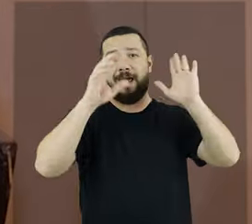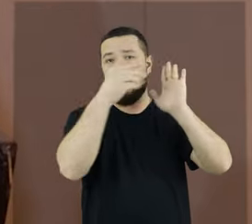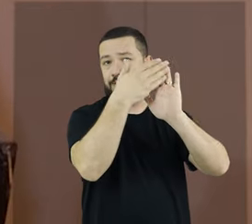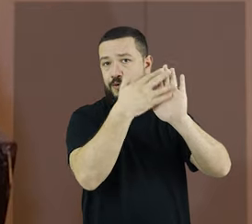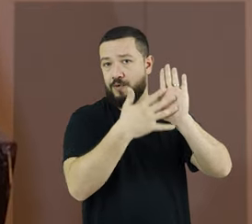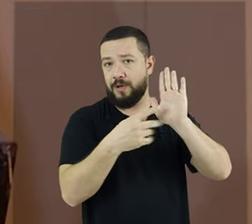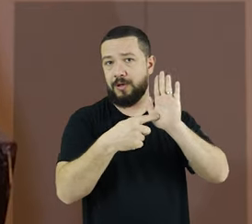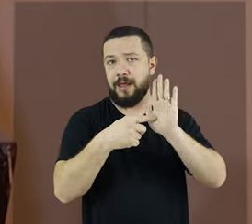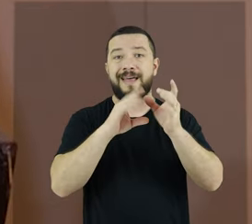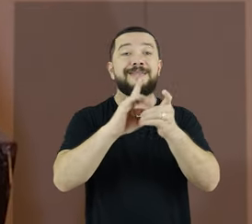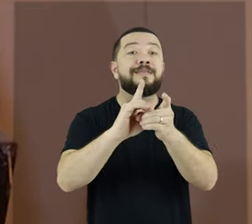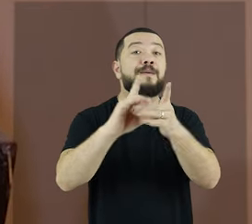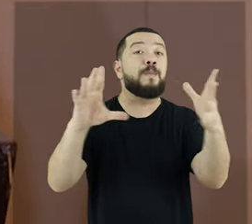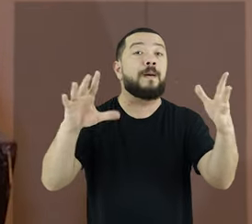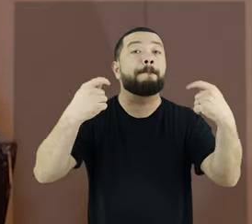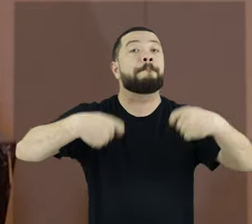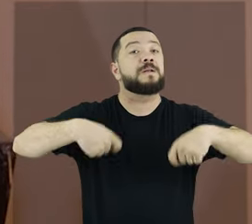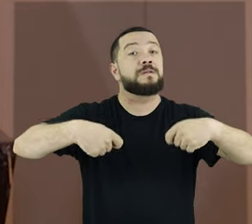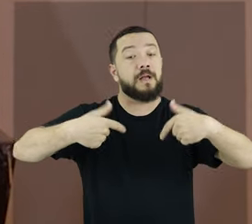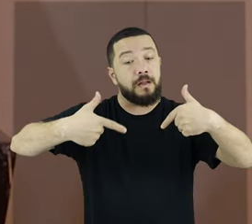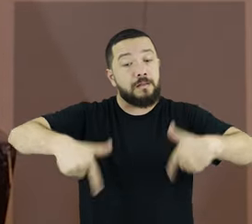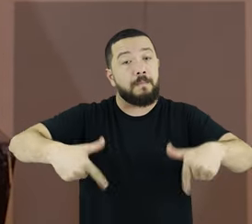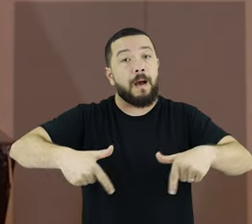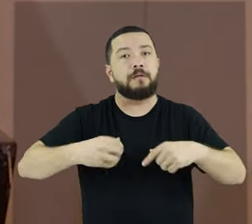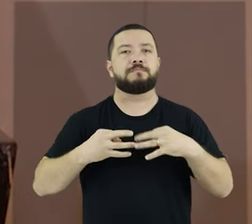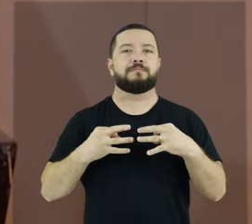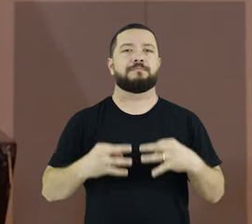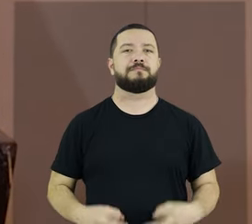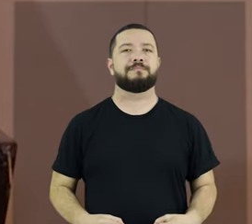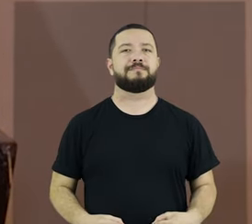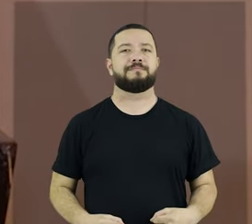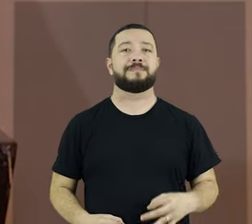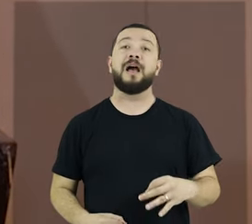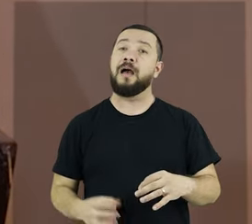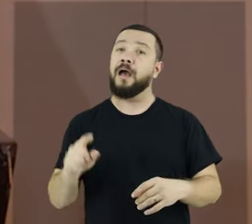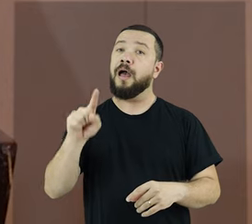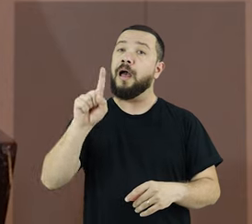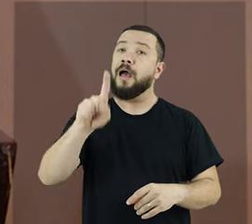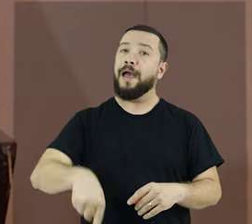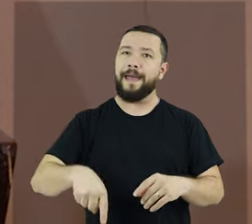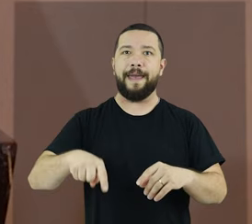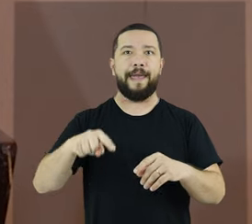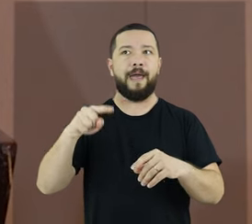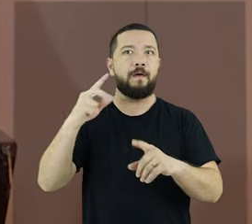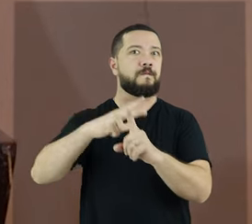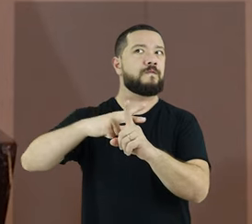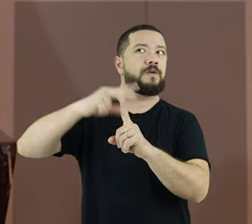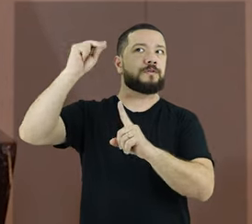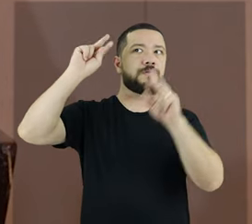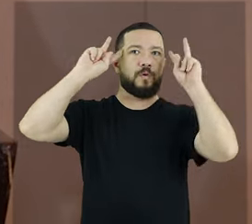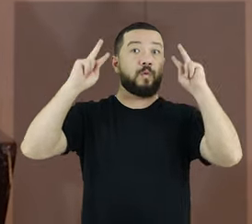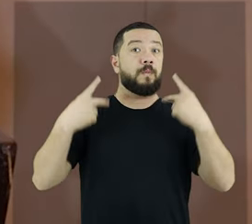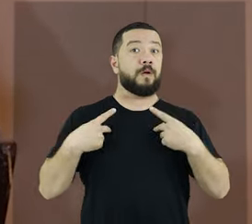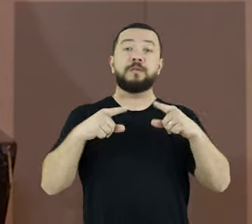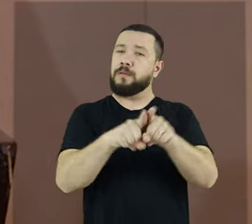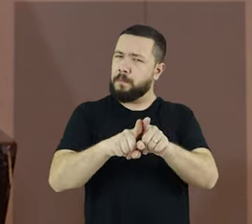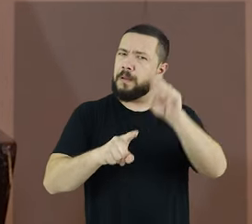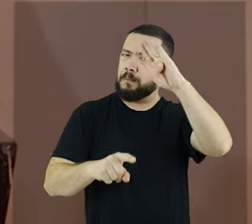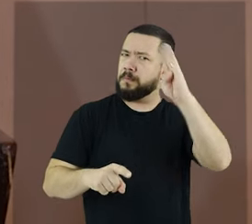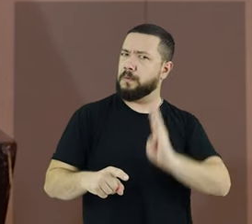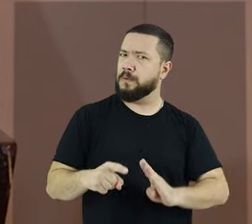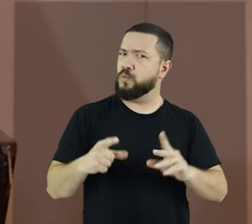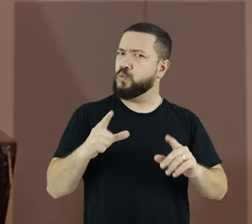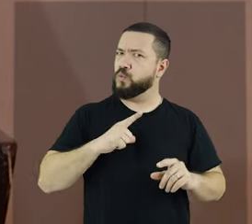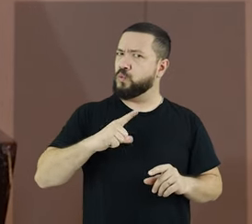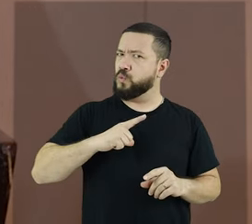existe democracia sem trabalho digno, sem trabalho decente. Essa é uma conquista civilizacional de todos os povos, uma conquista